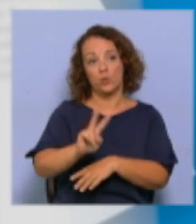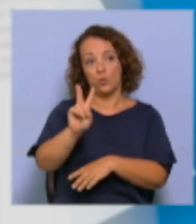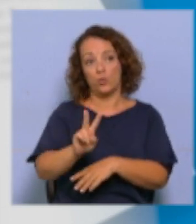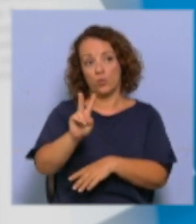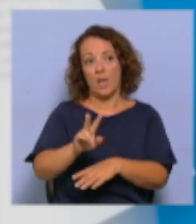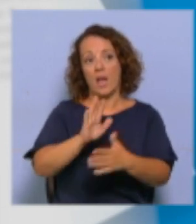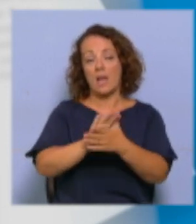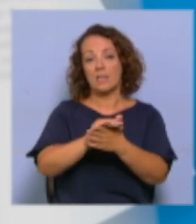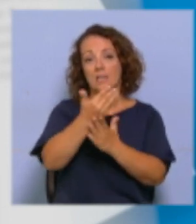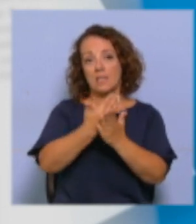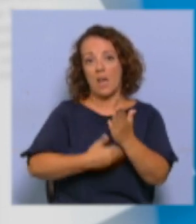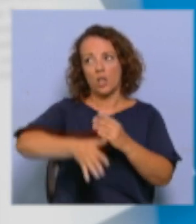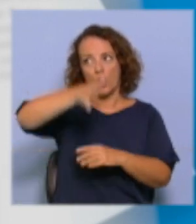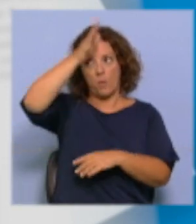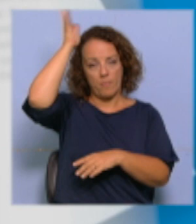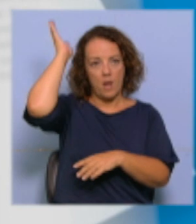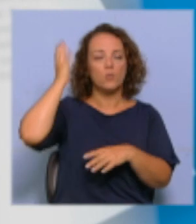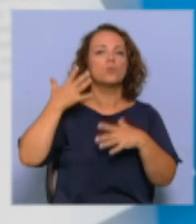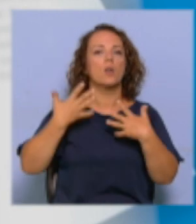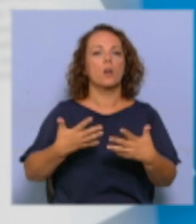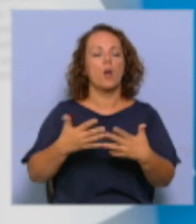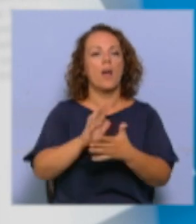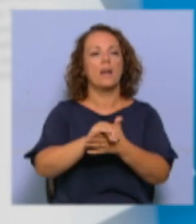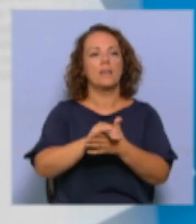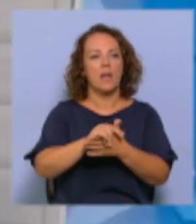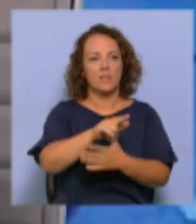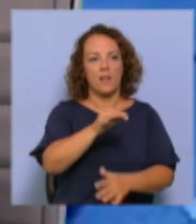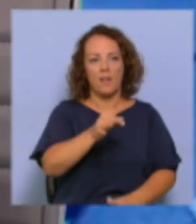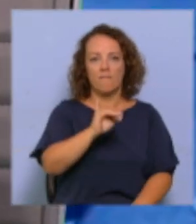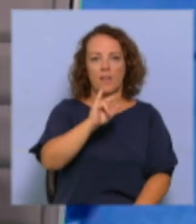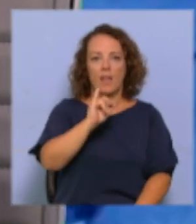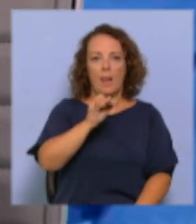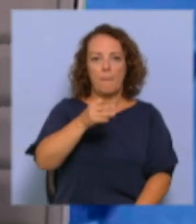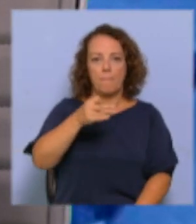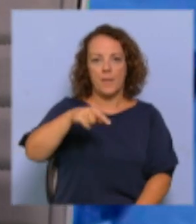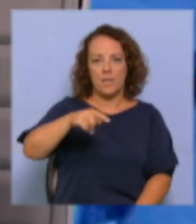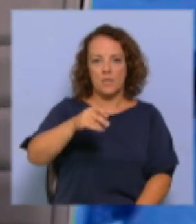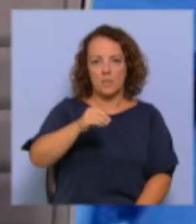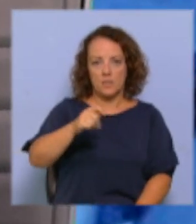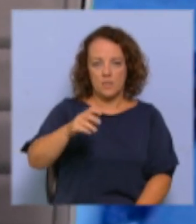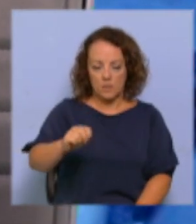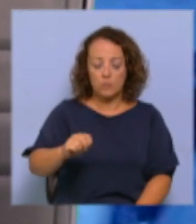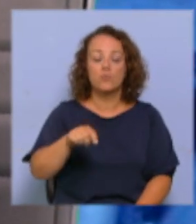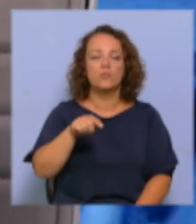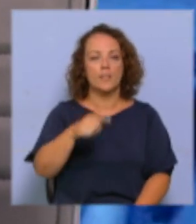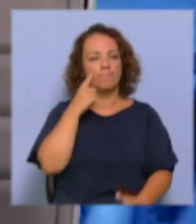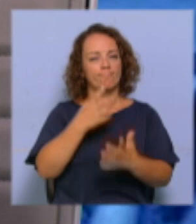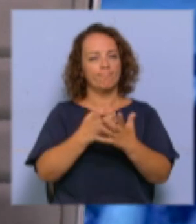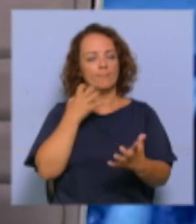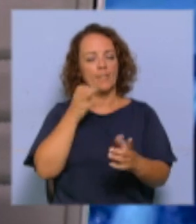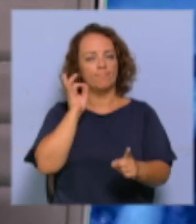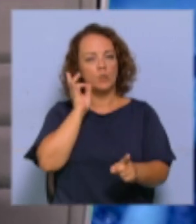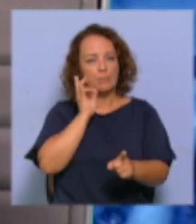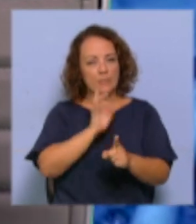aos Romanos, hoje aparece aqui um texto da carta aos Filipenses que dá já uma tónica muito própria e muito concreta a